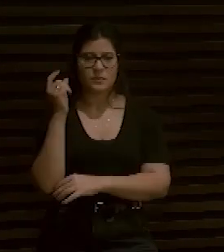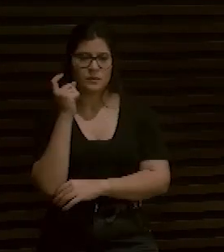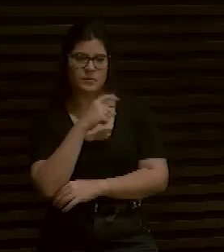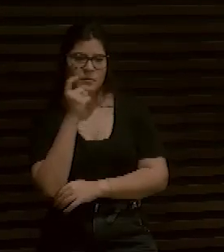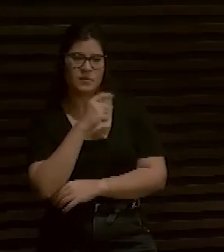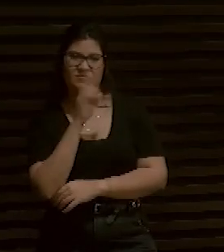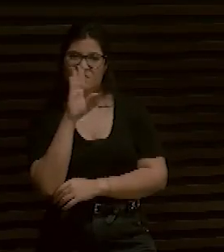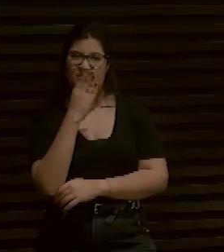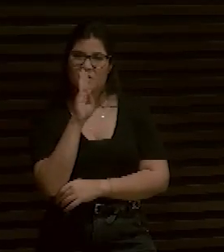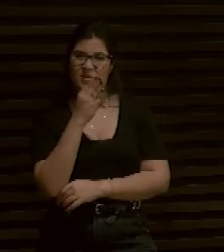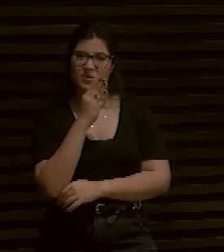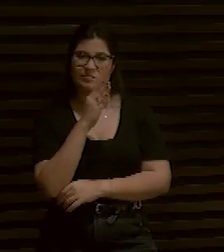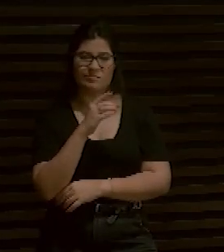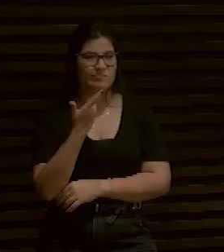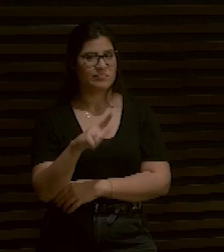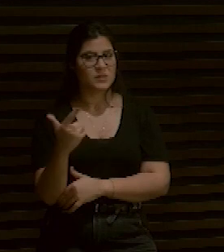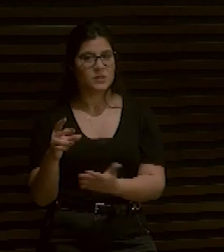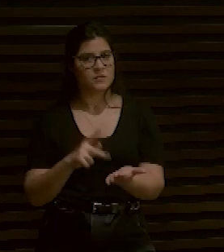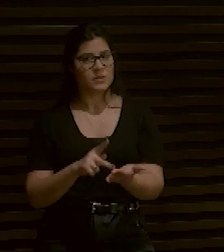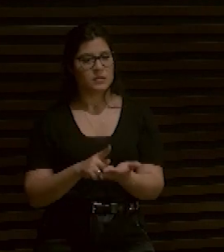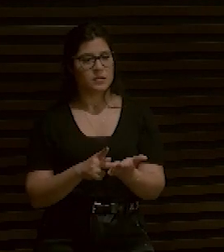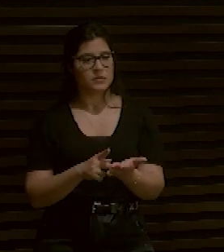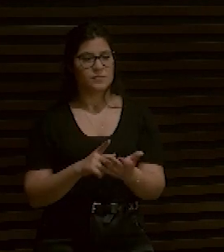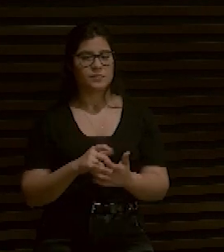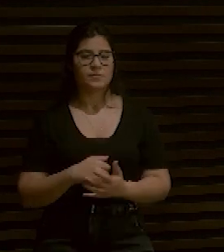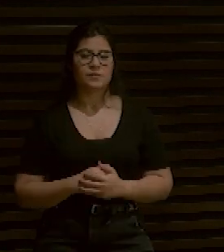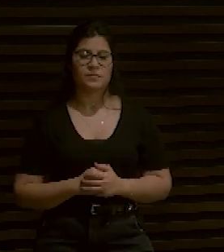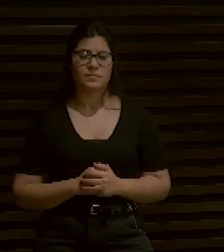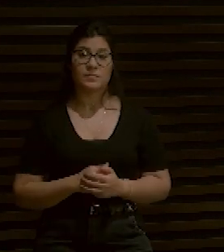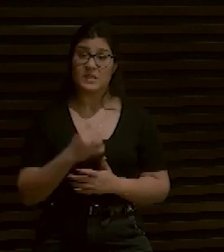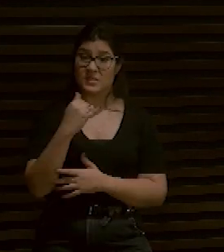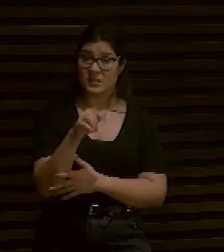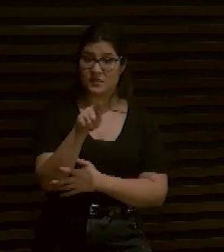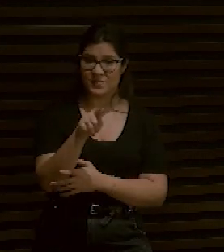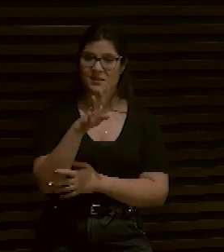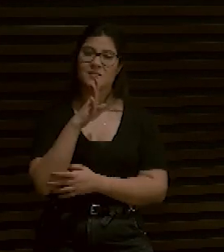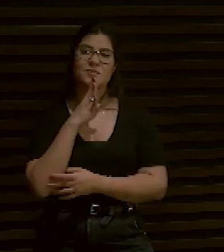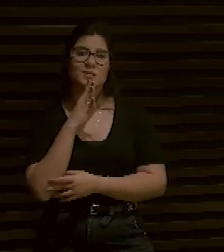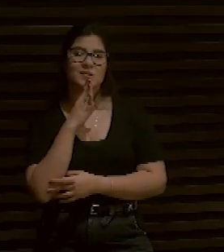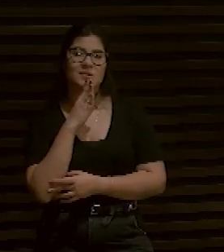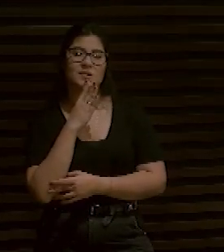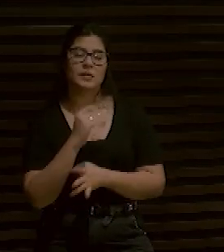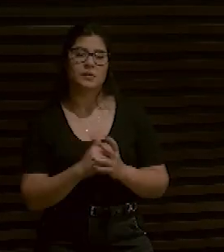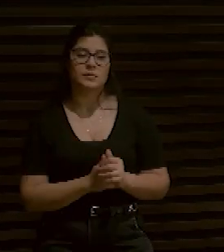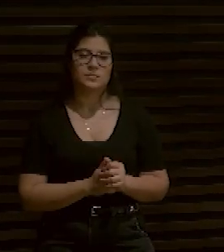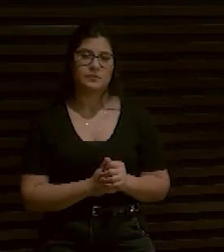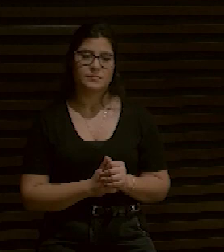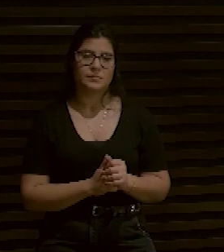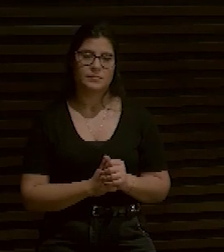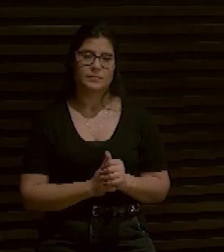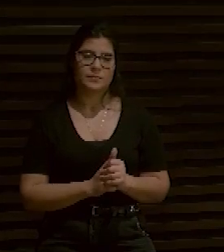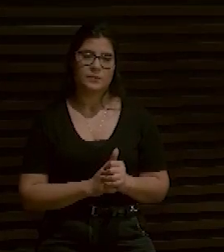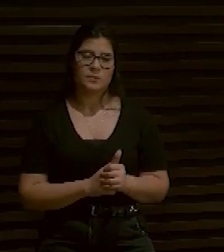mentiroso, e nele não está a verdade. Se você conhece e não guarda, se está na gnose, lembra que ele